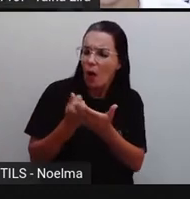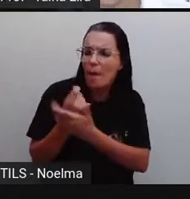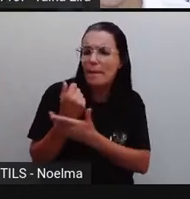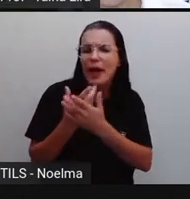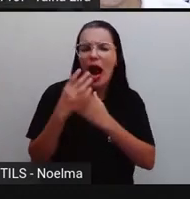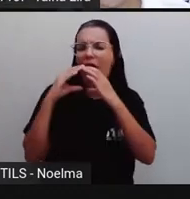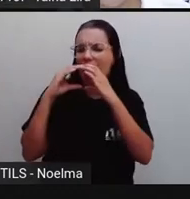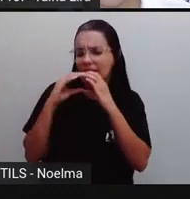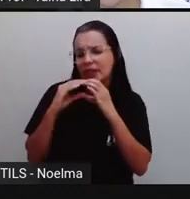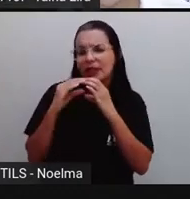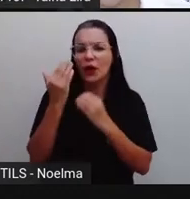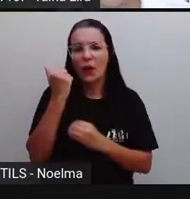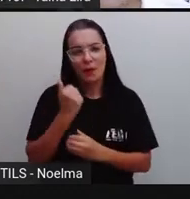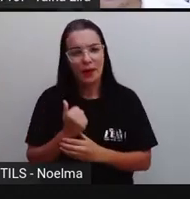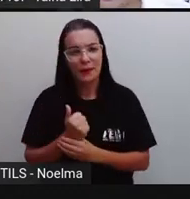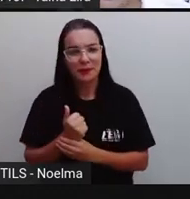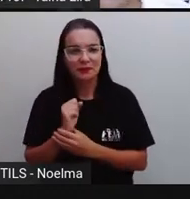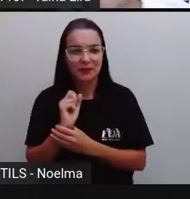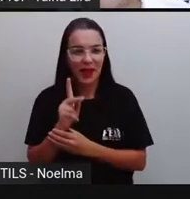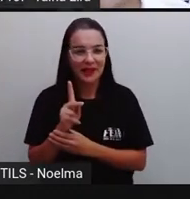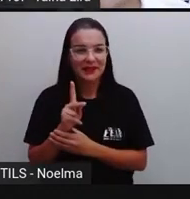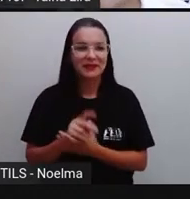hambúrguer e comer, tá?